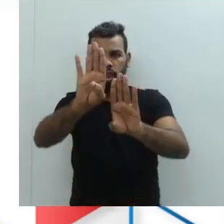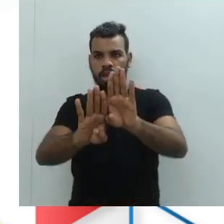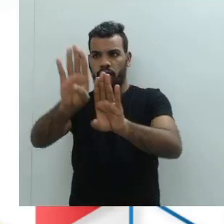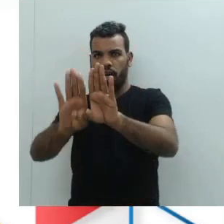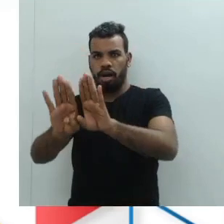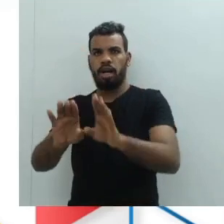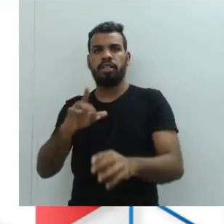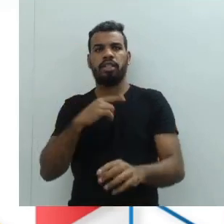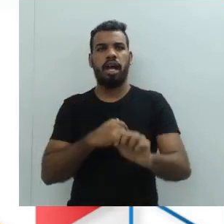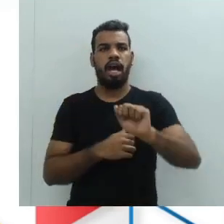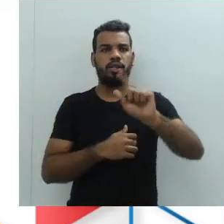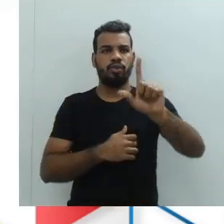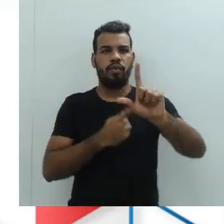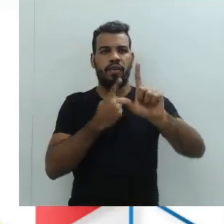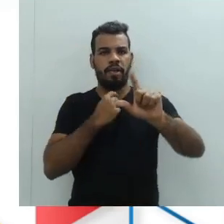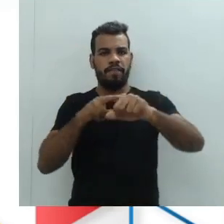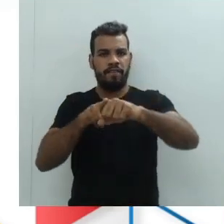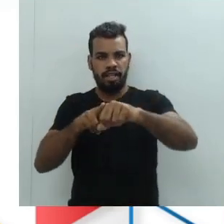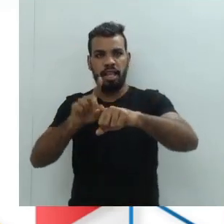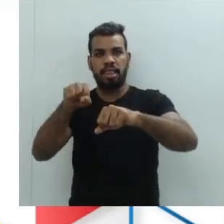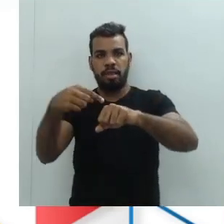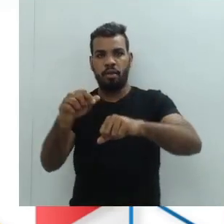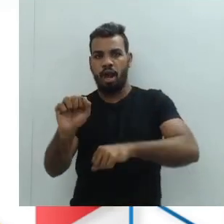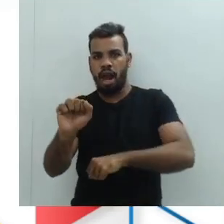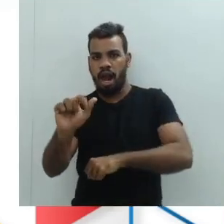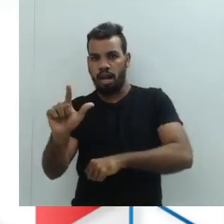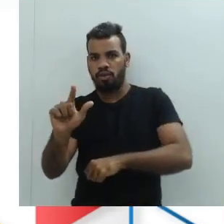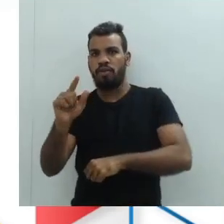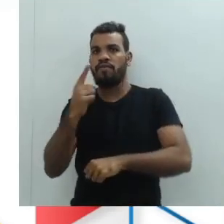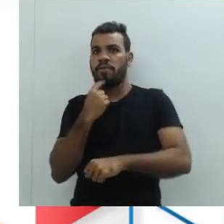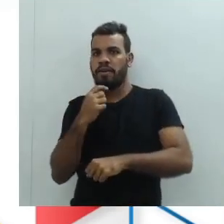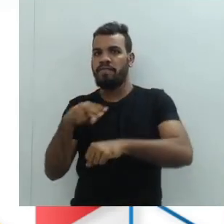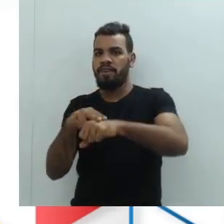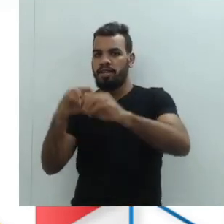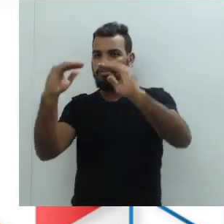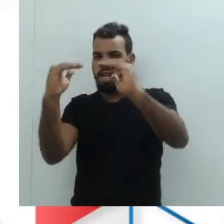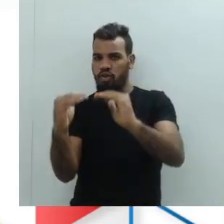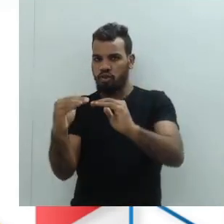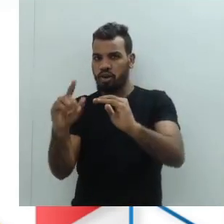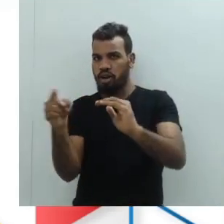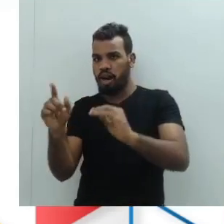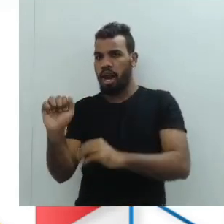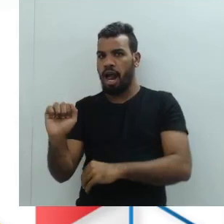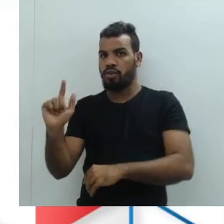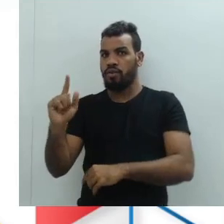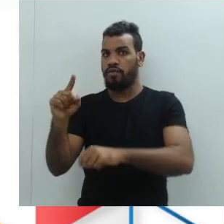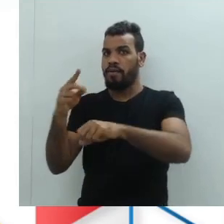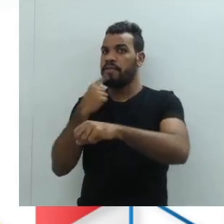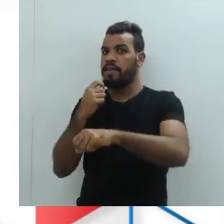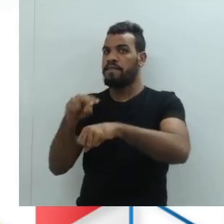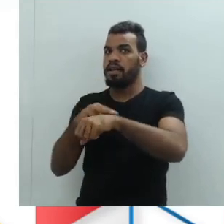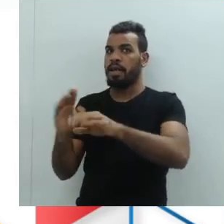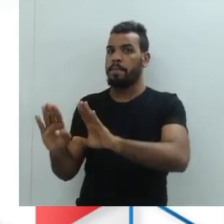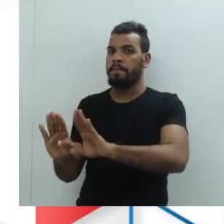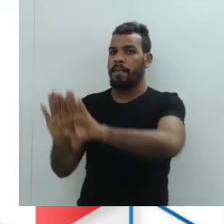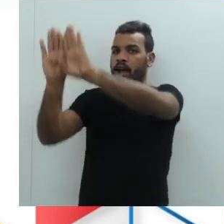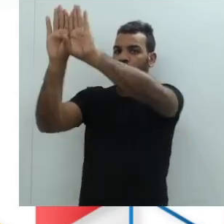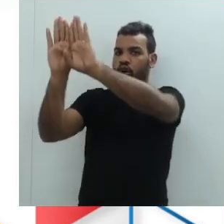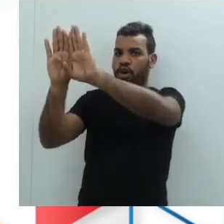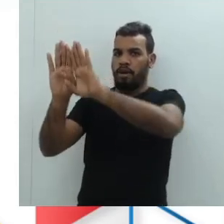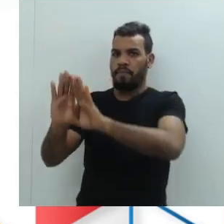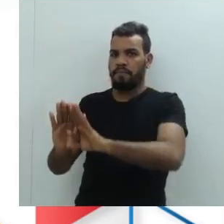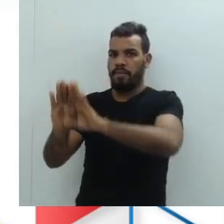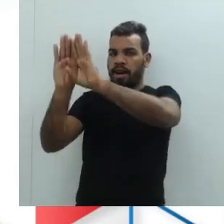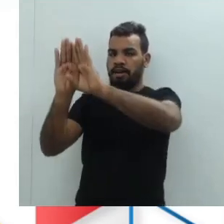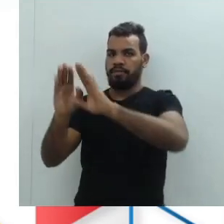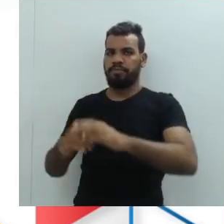Azul, vermelho e verde, depois azul, vermelho e verde de novo, um pouquinho menor, e azul, vermelho e verde de novo, em